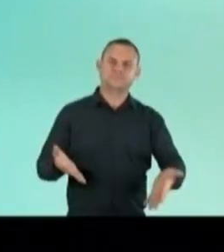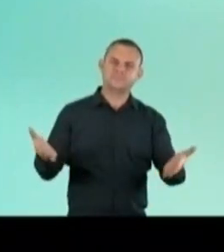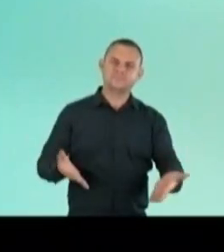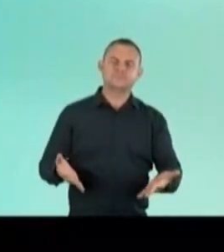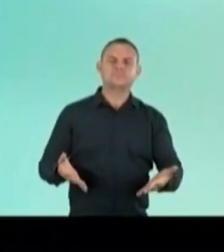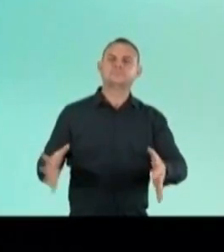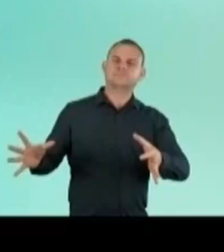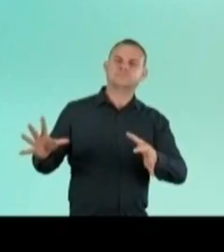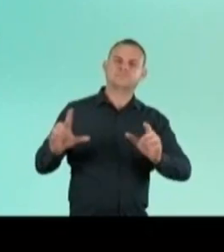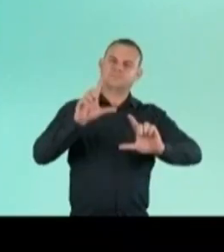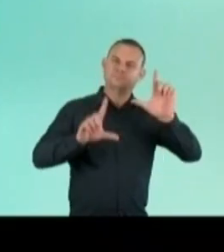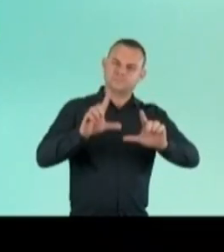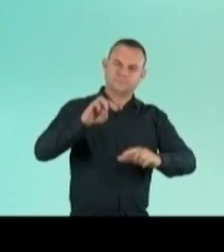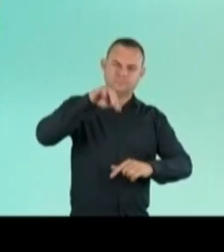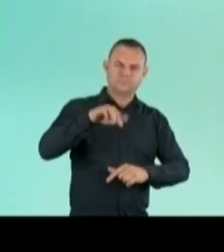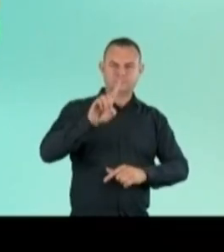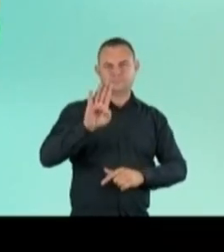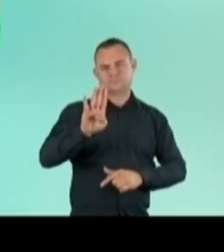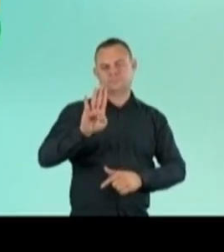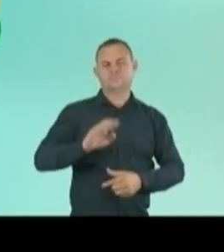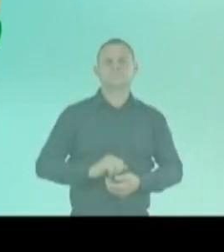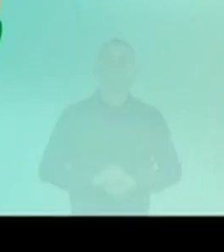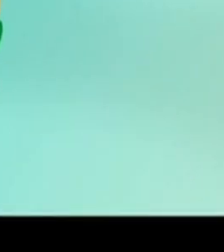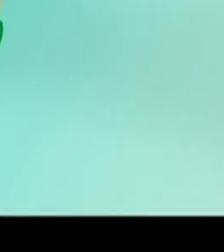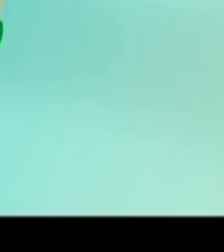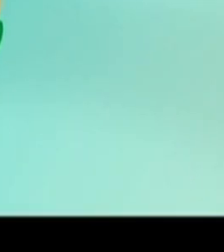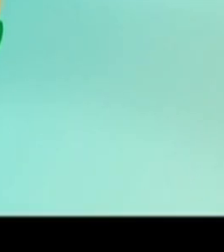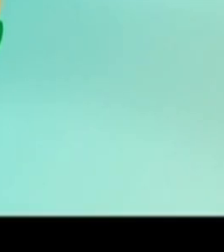Termina agora o programa do MDB.